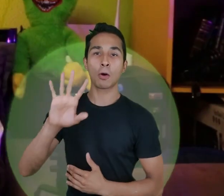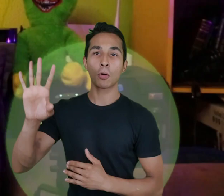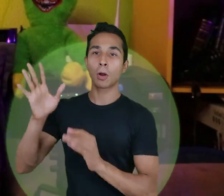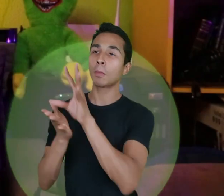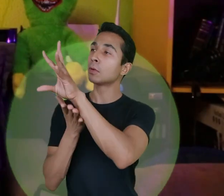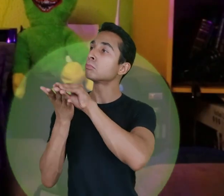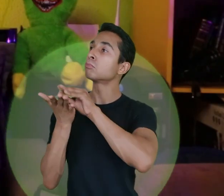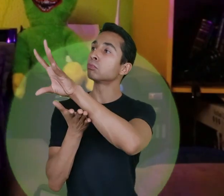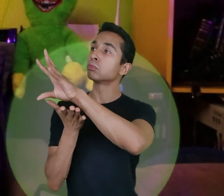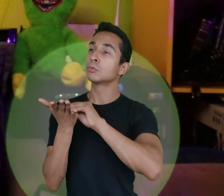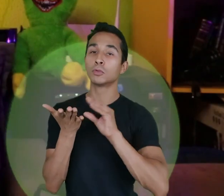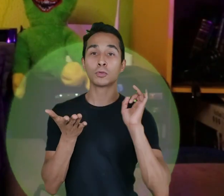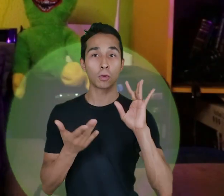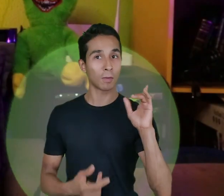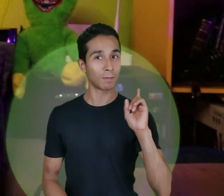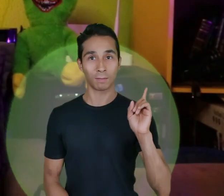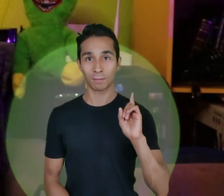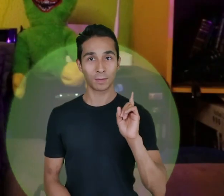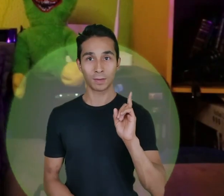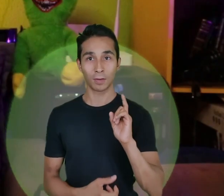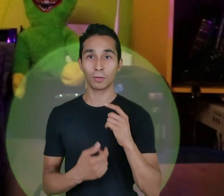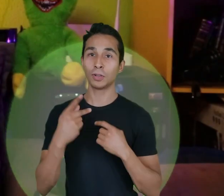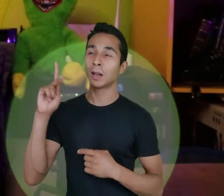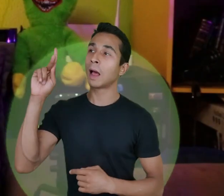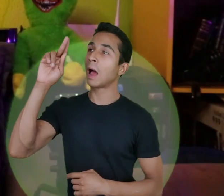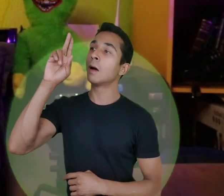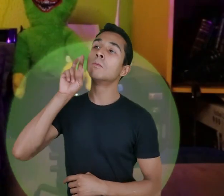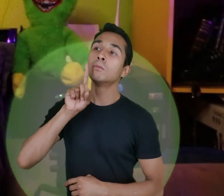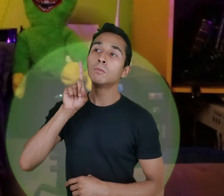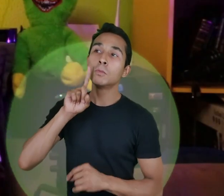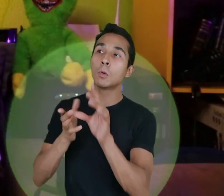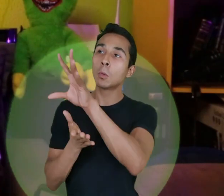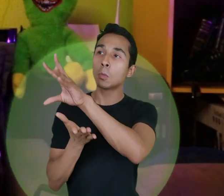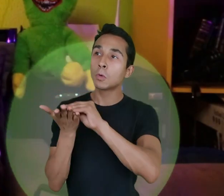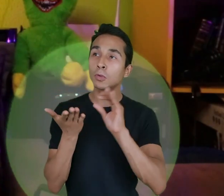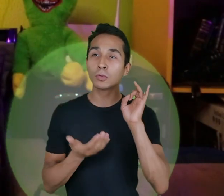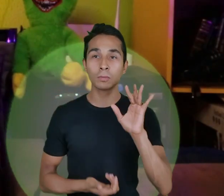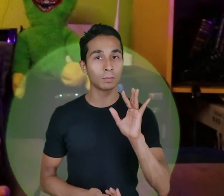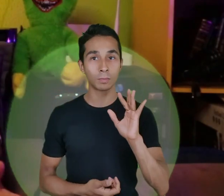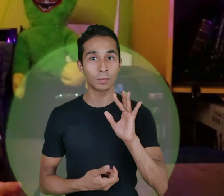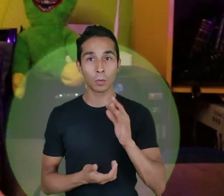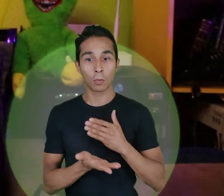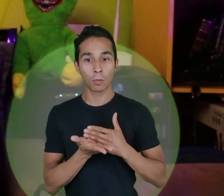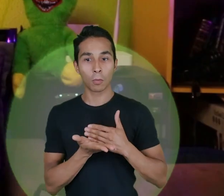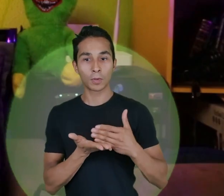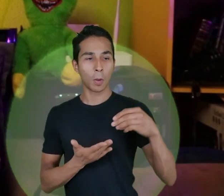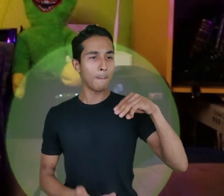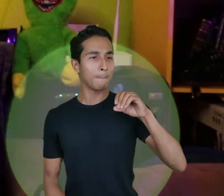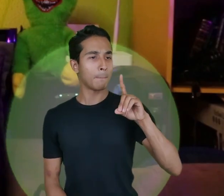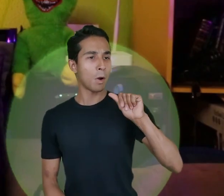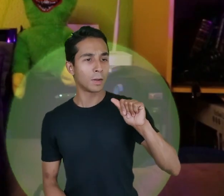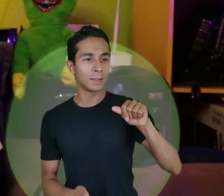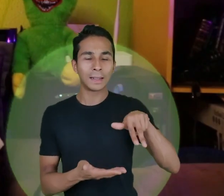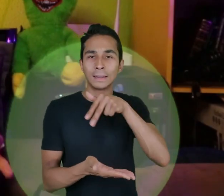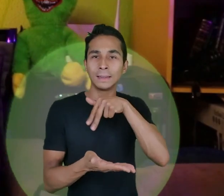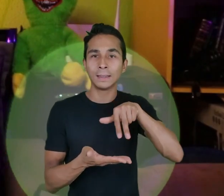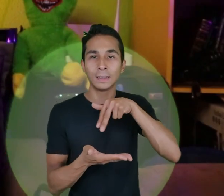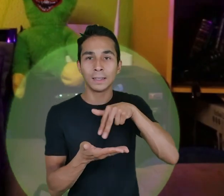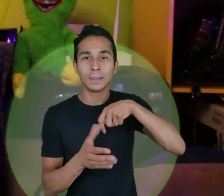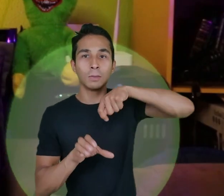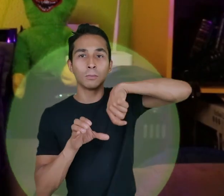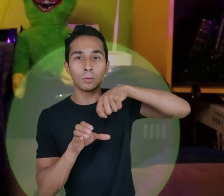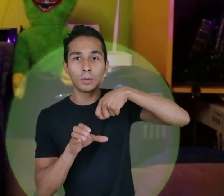europeias, coisas americanas, né, norte-americanas, mas pensar todo o movimento de moda, de dança,